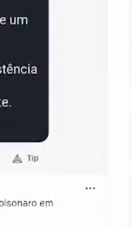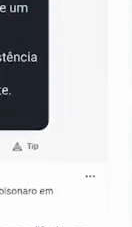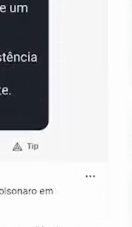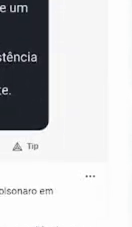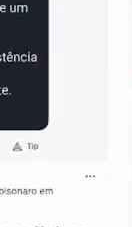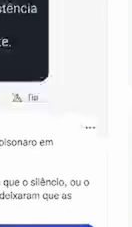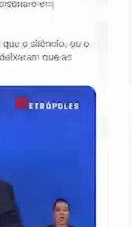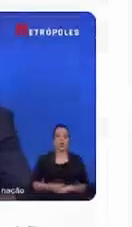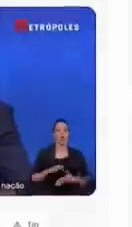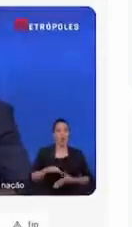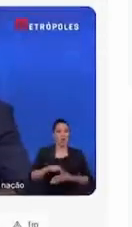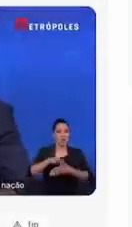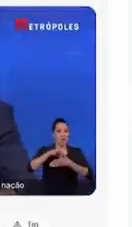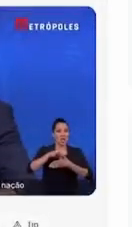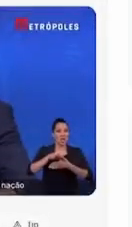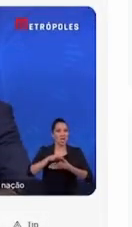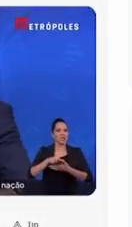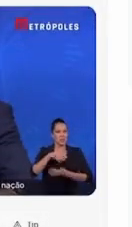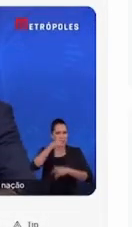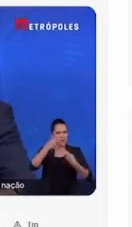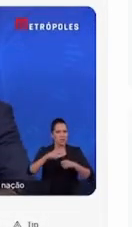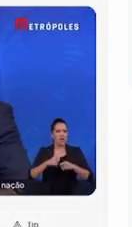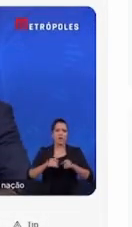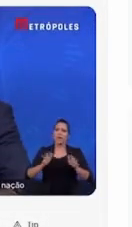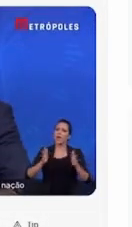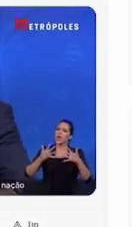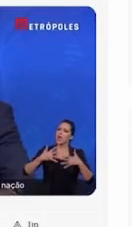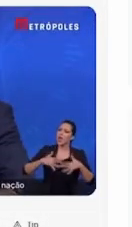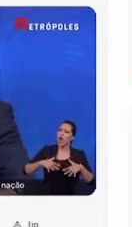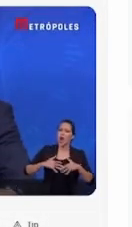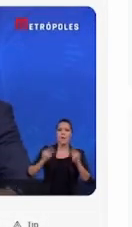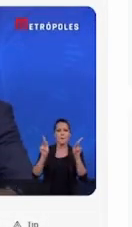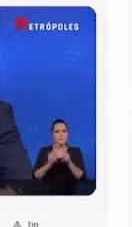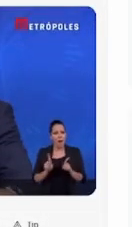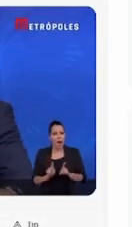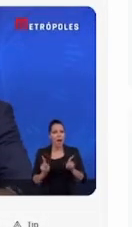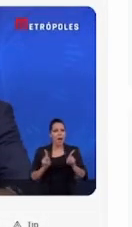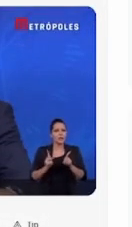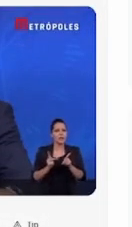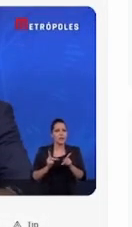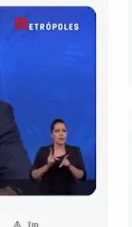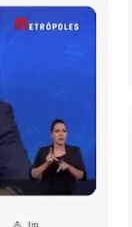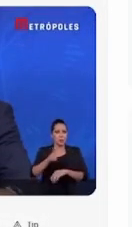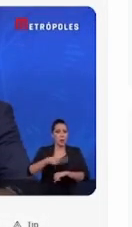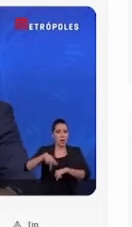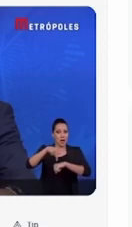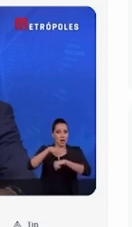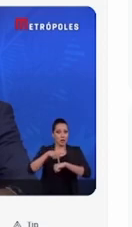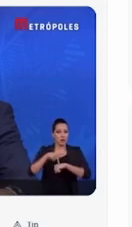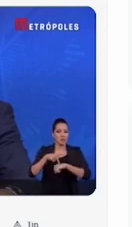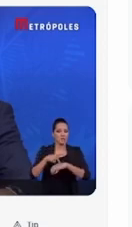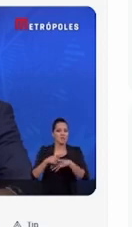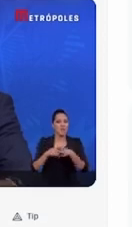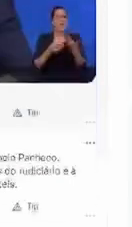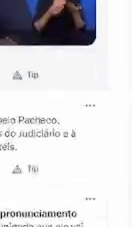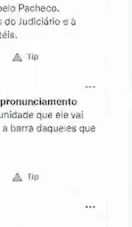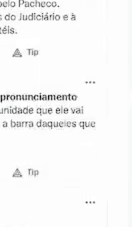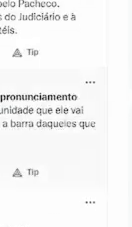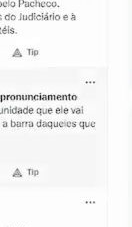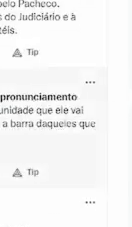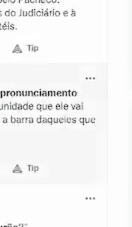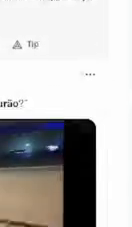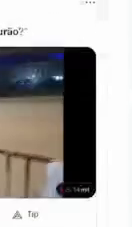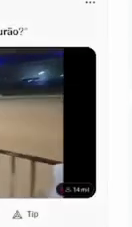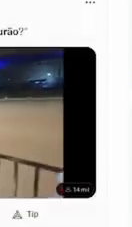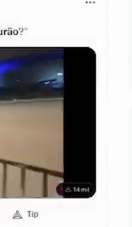aqui, coisa e mas principalmente o pessoal que iria golpe. Quem queria golpe, meu amigo, eu não posso fazer nada quanto a você, nunca